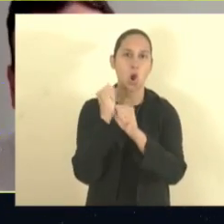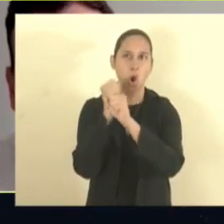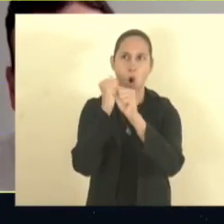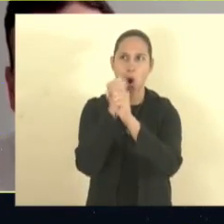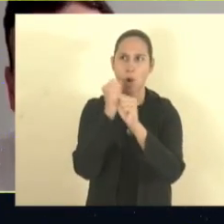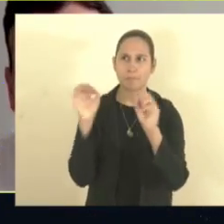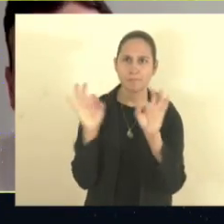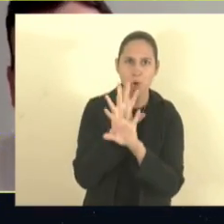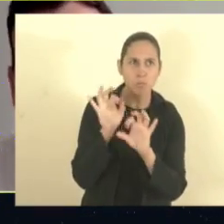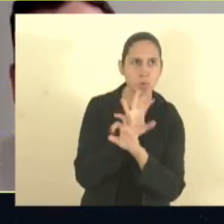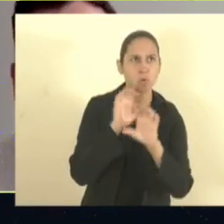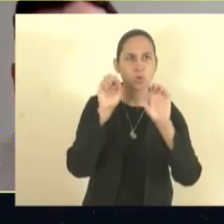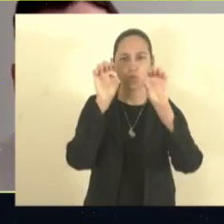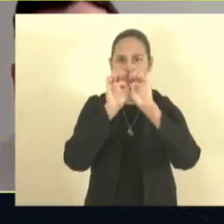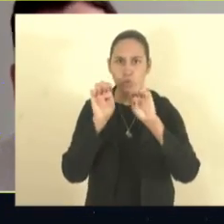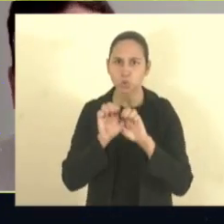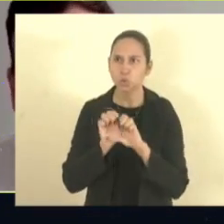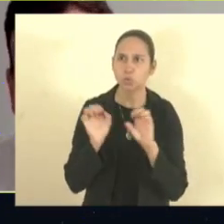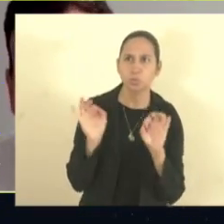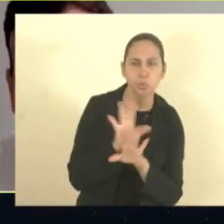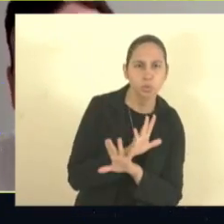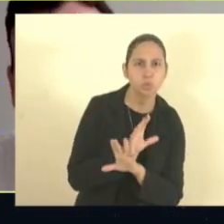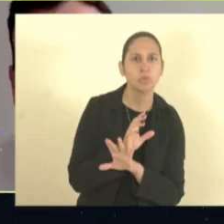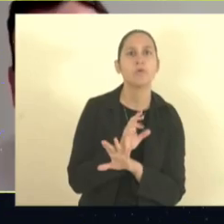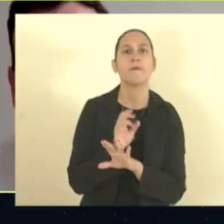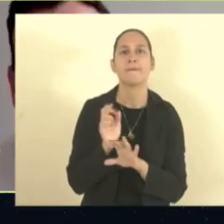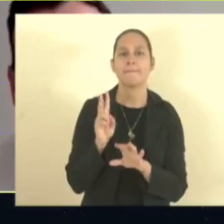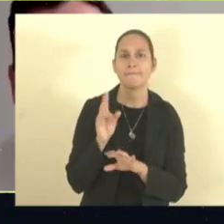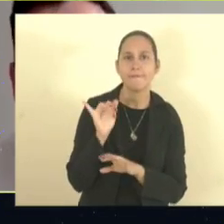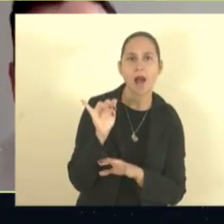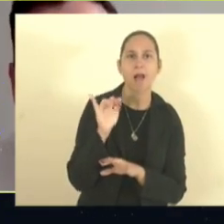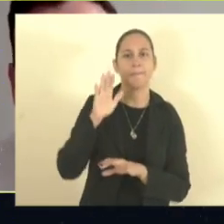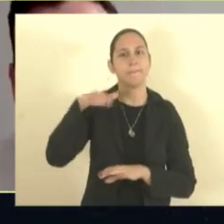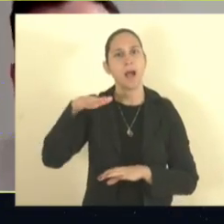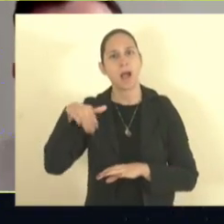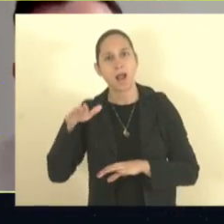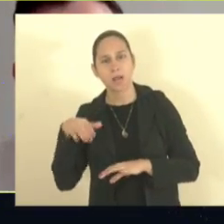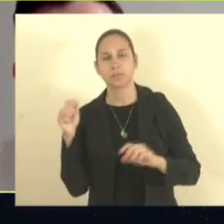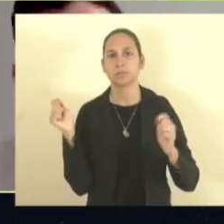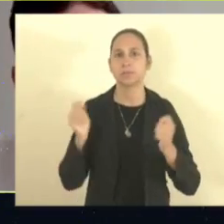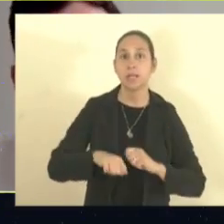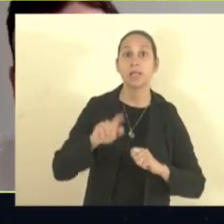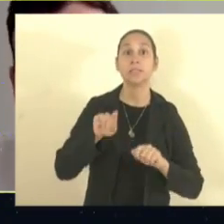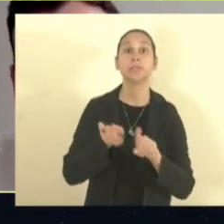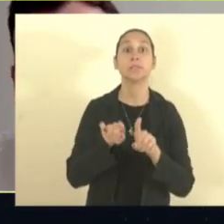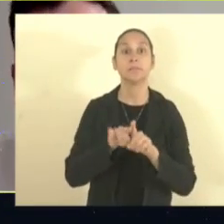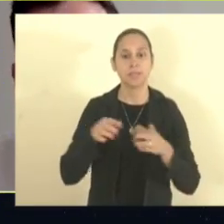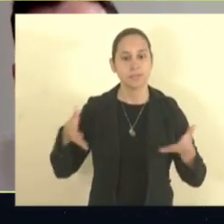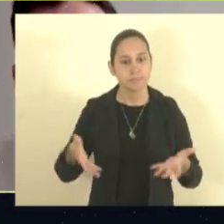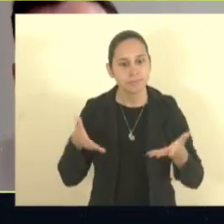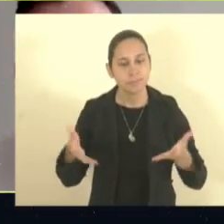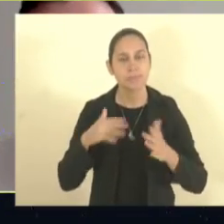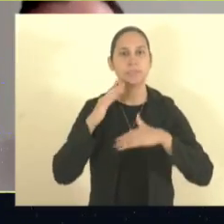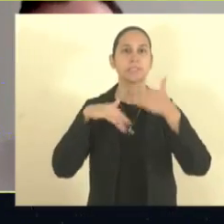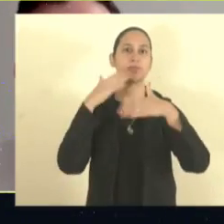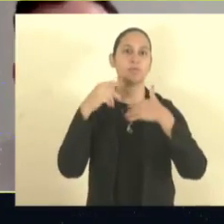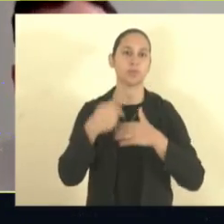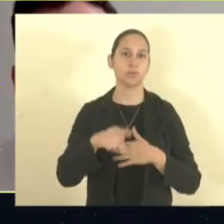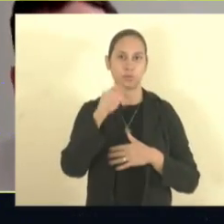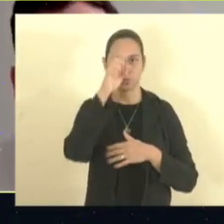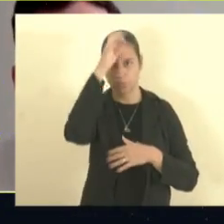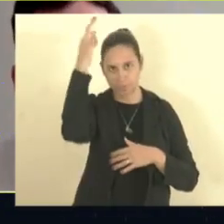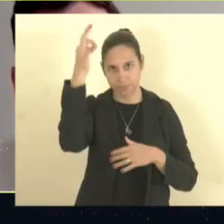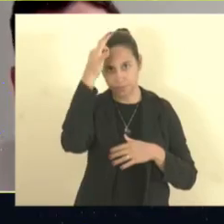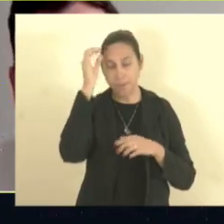obras estruturantes, elas saem mais baratas e elas fomentam a economia e o desenvolvimento do Estado. Mas nós temos que